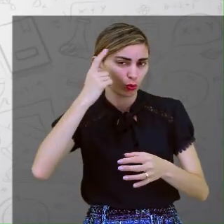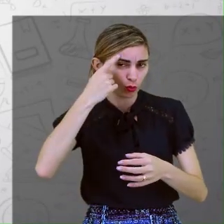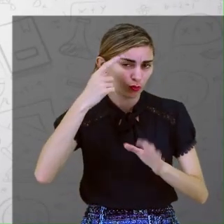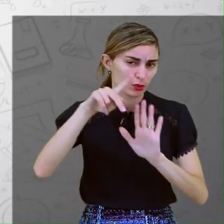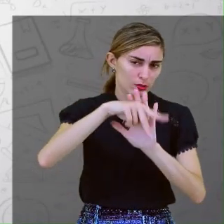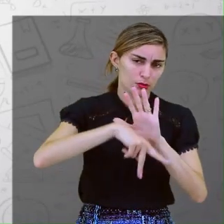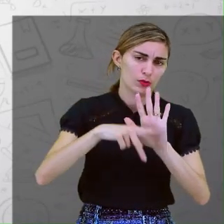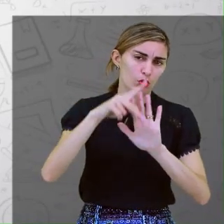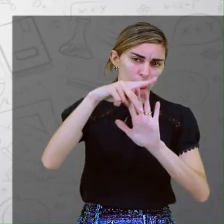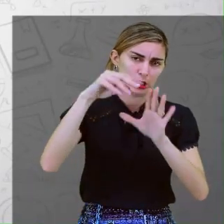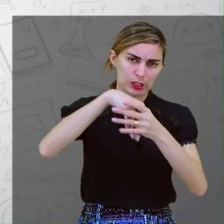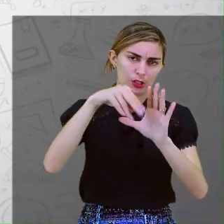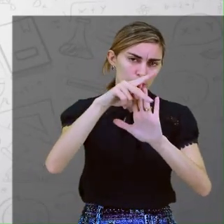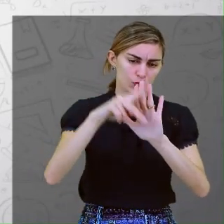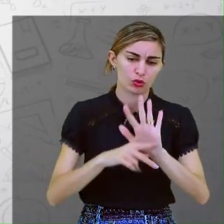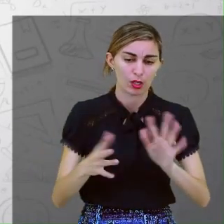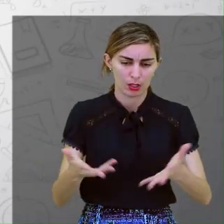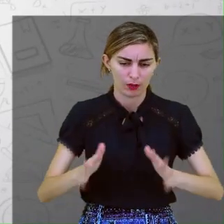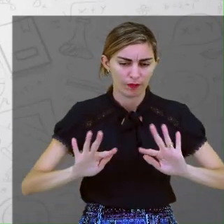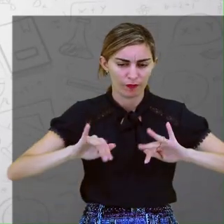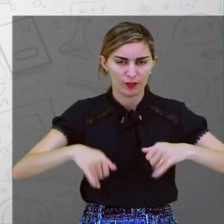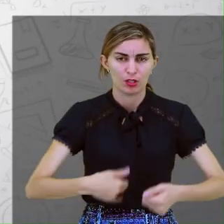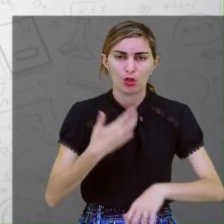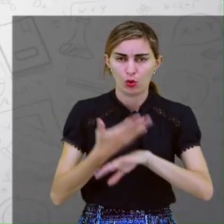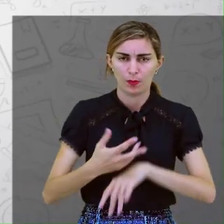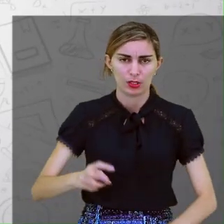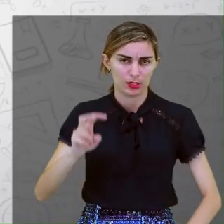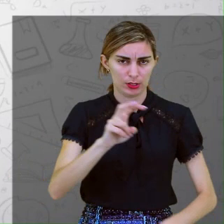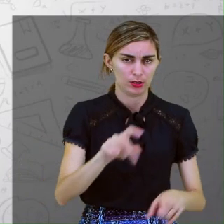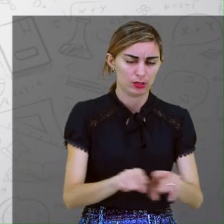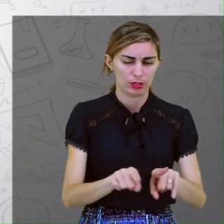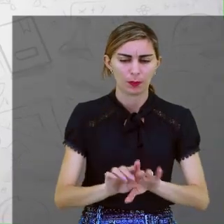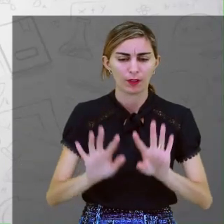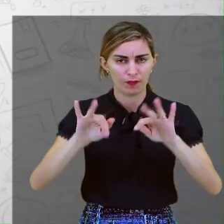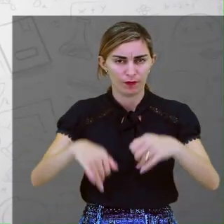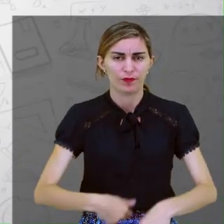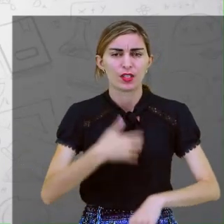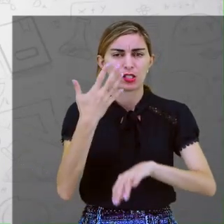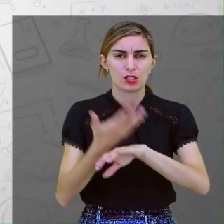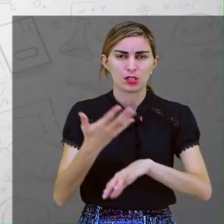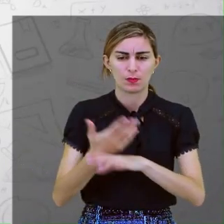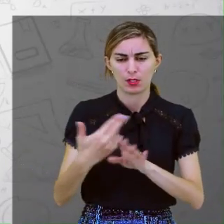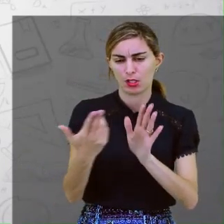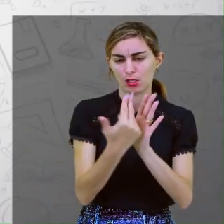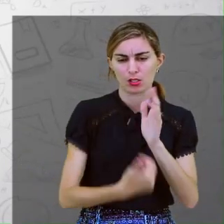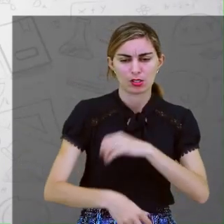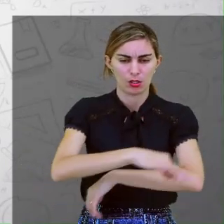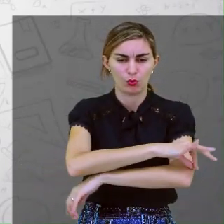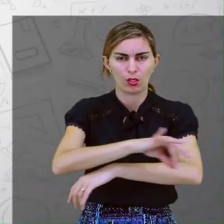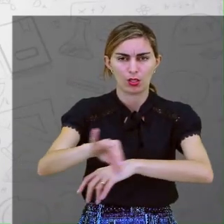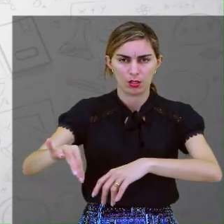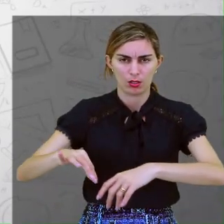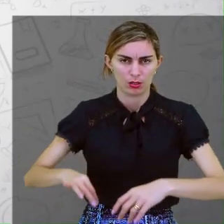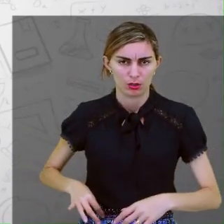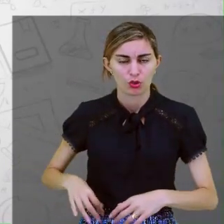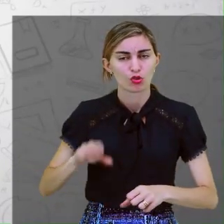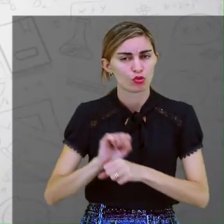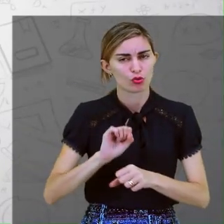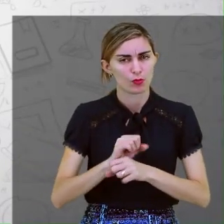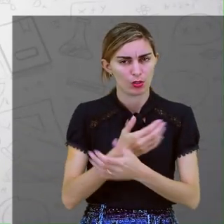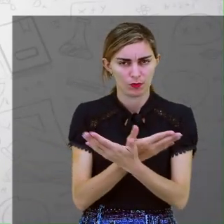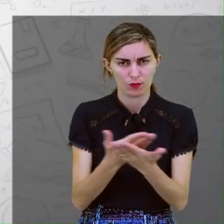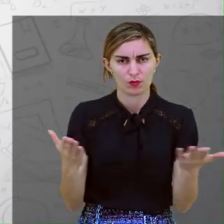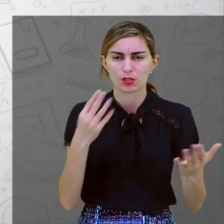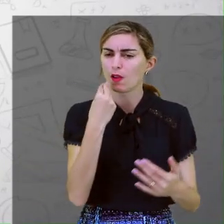no projeto. Então aqui a gente finaliza a nossa competência 5 e também finaliza a disciplina de desenho arquitetônico.